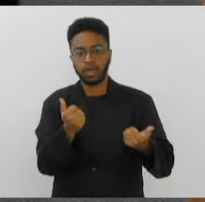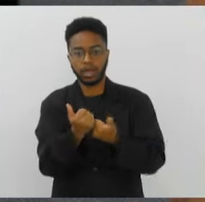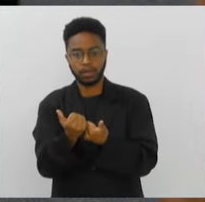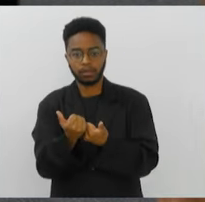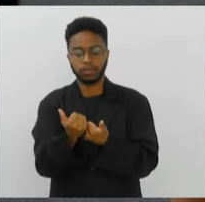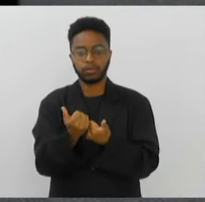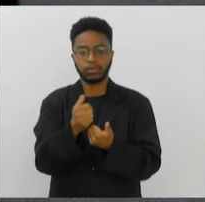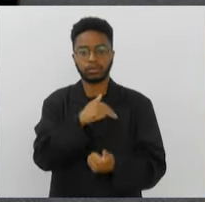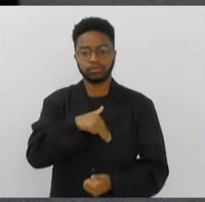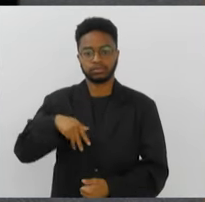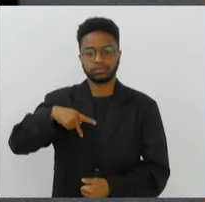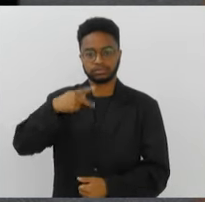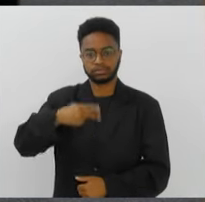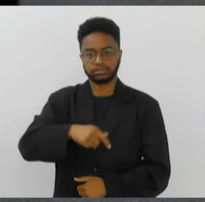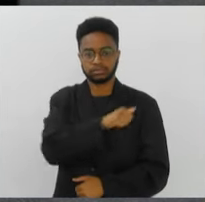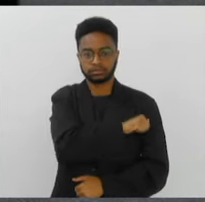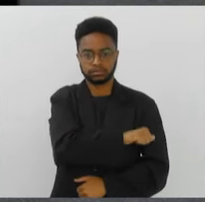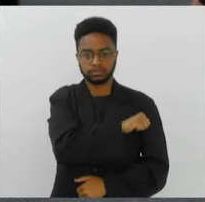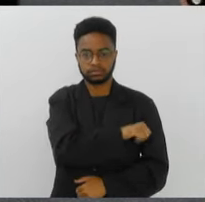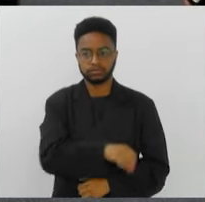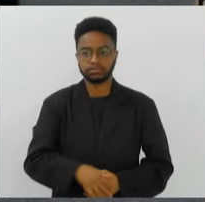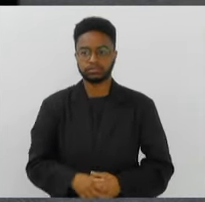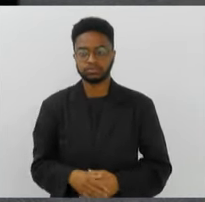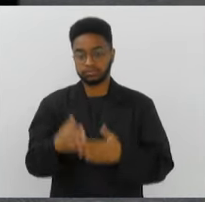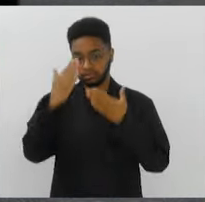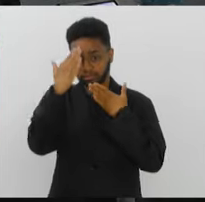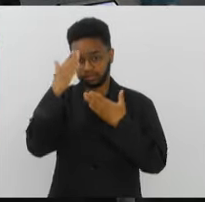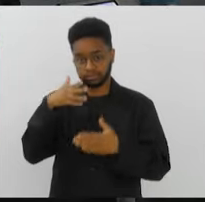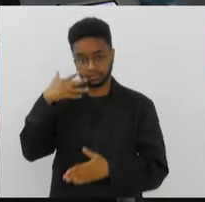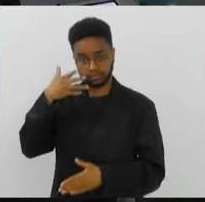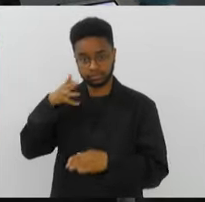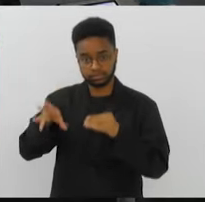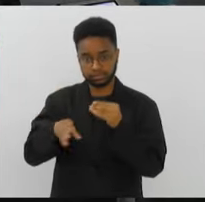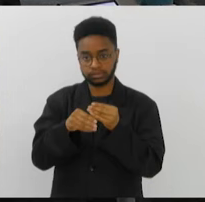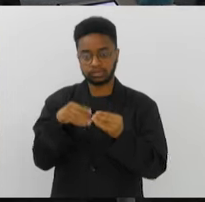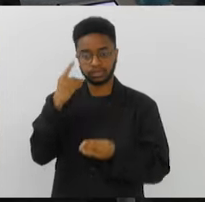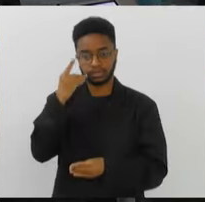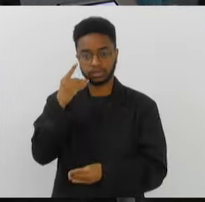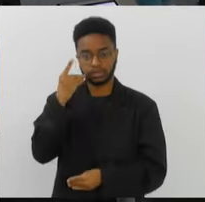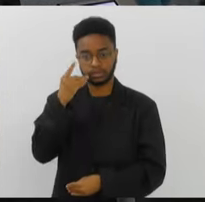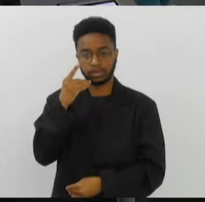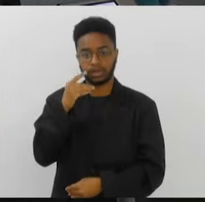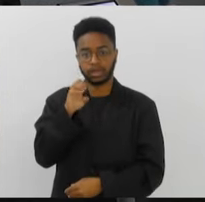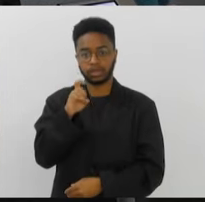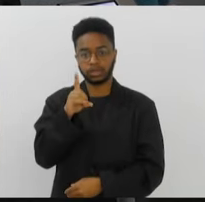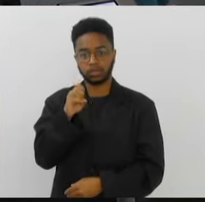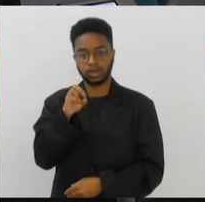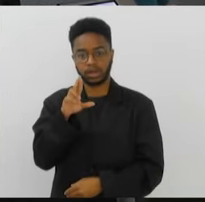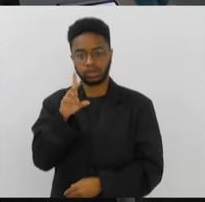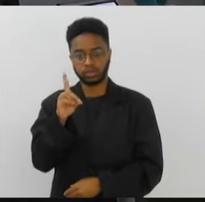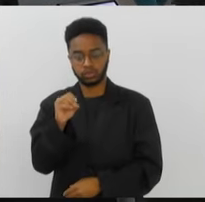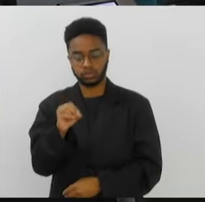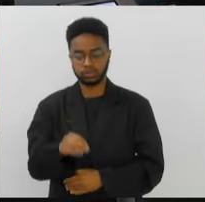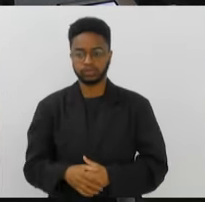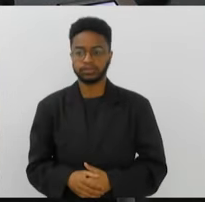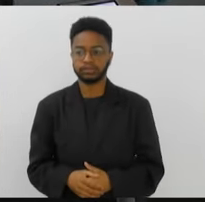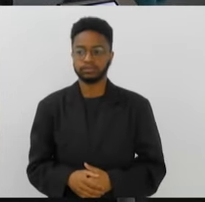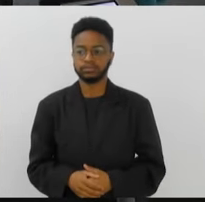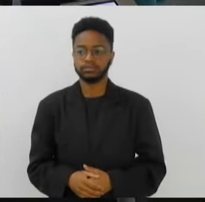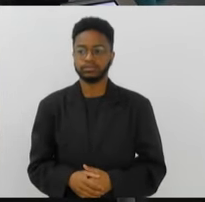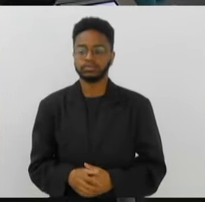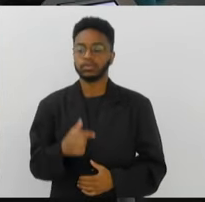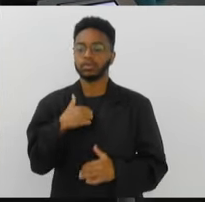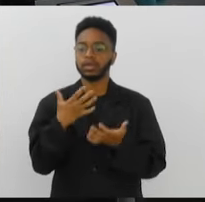integral do Ministério Público do Rio de Janeiro. Obrigado pela parte, senhor deputado Eduardo Cavalieri. Eu queria